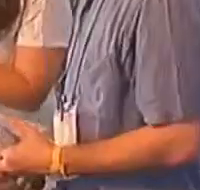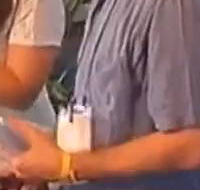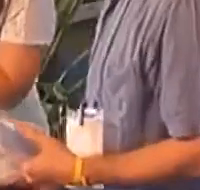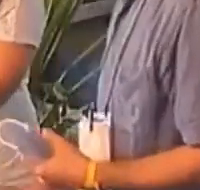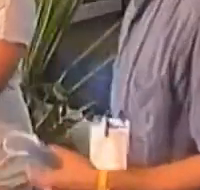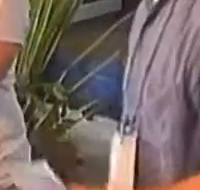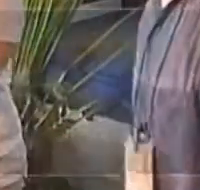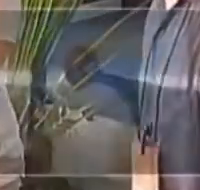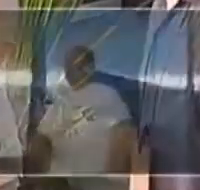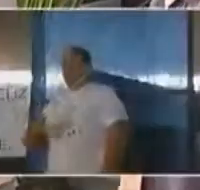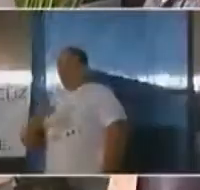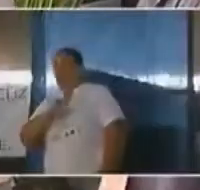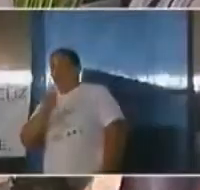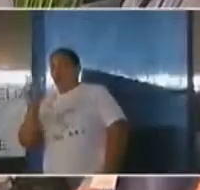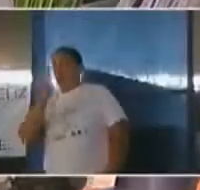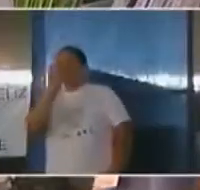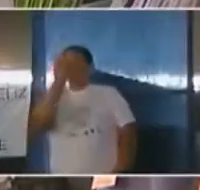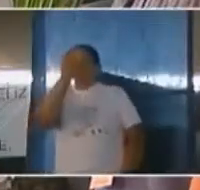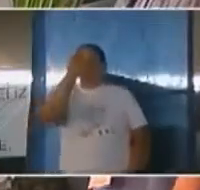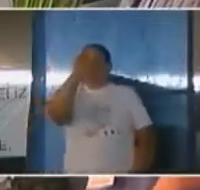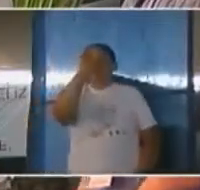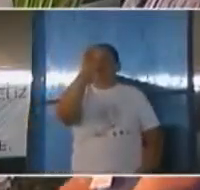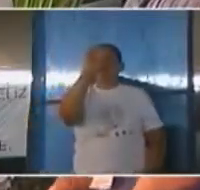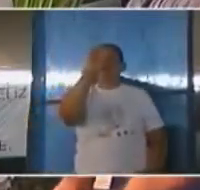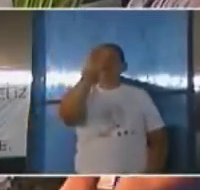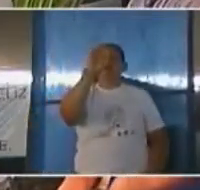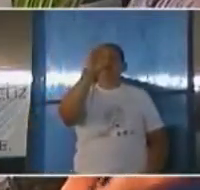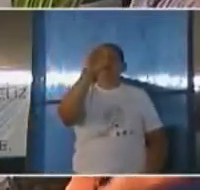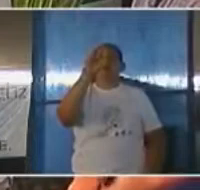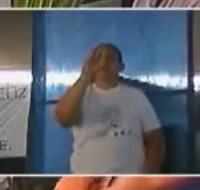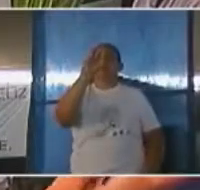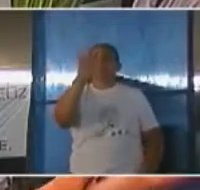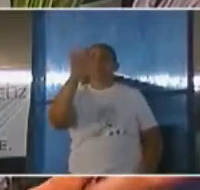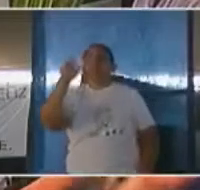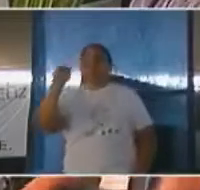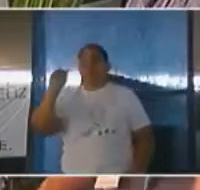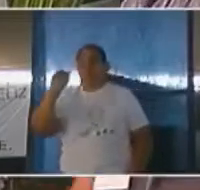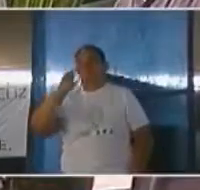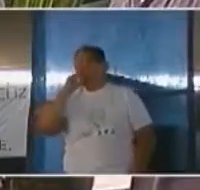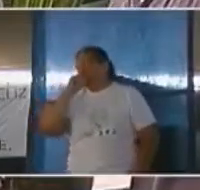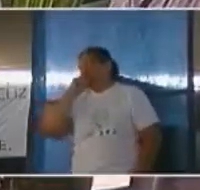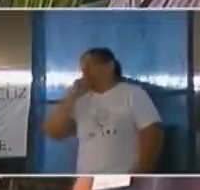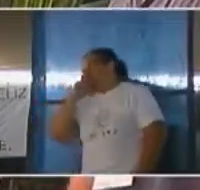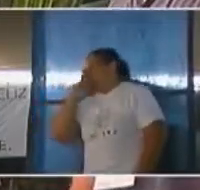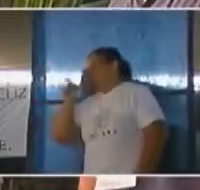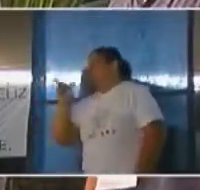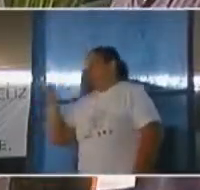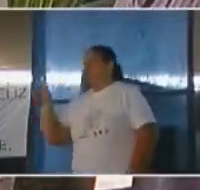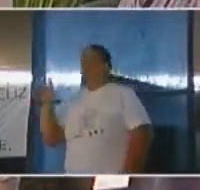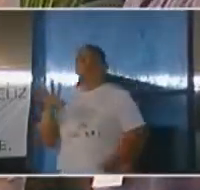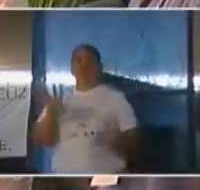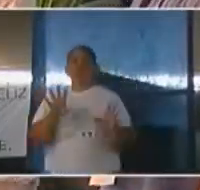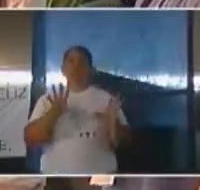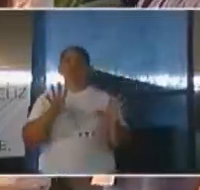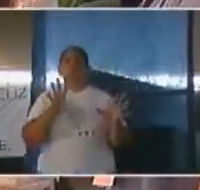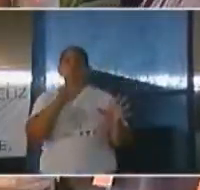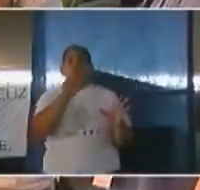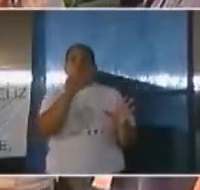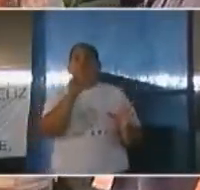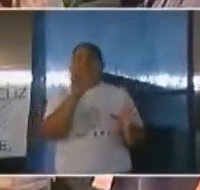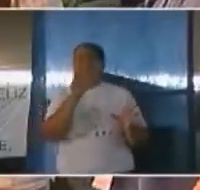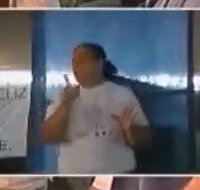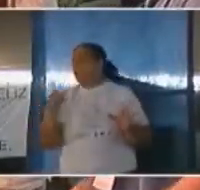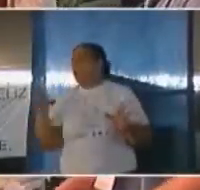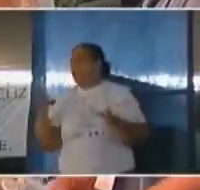isso. Meu nome é Bárbara, eu sou coordenadora sinodal da Juventude Evangélica no Sínodo do Paranapanema. E eu acredito